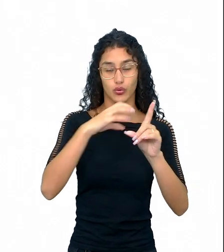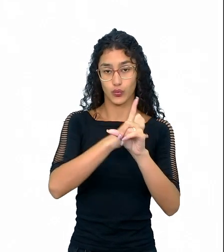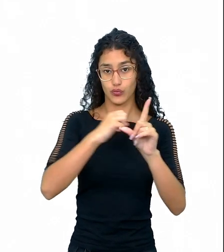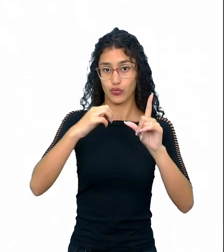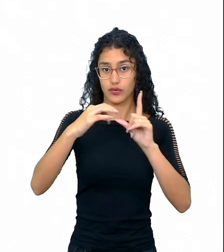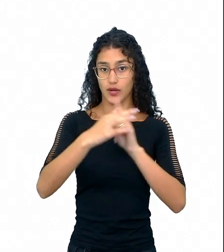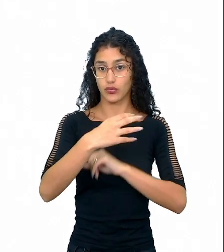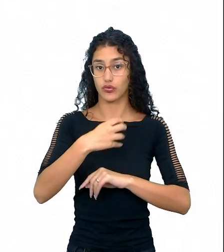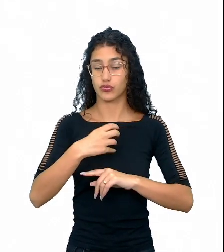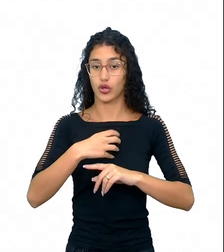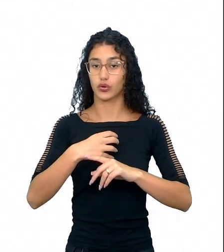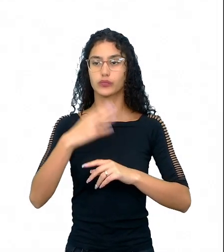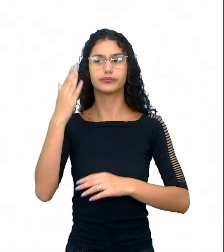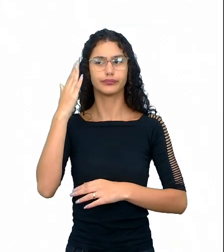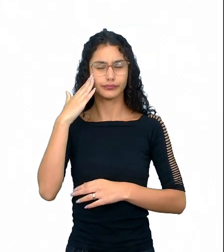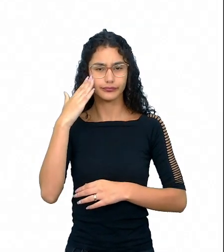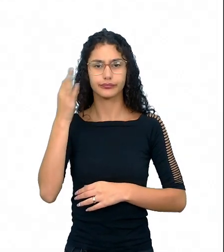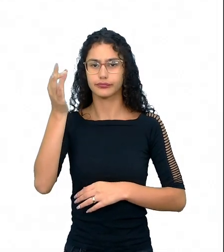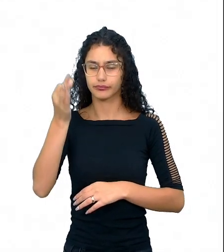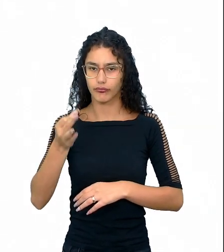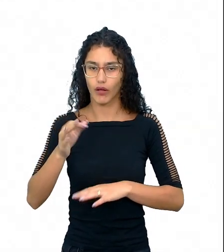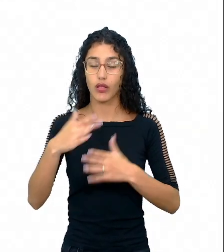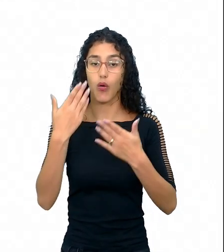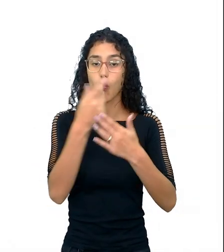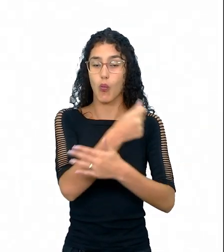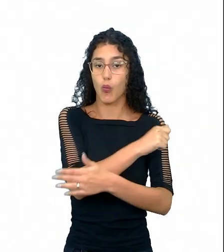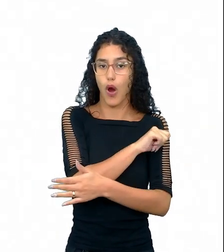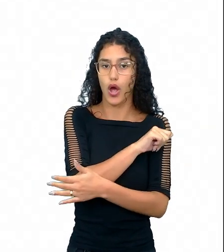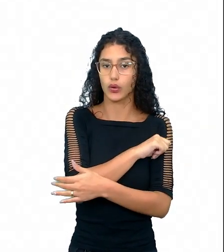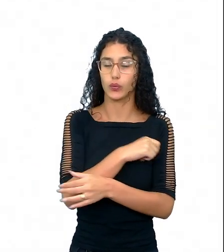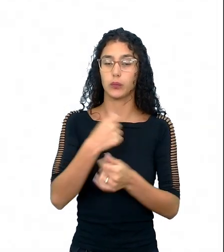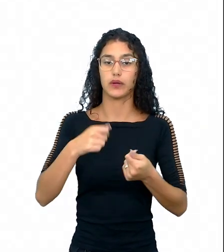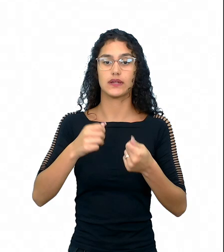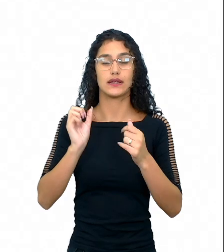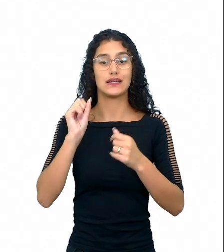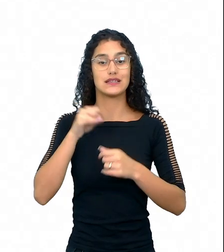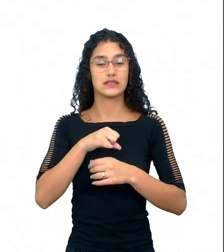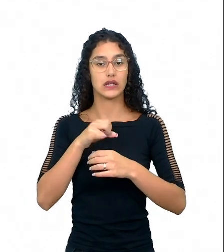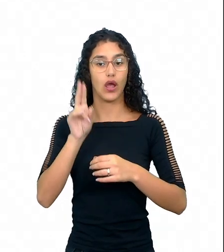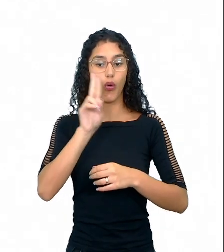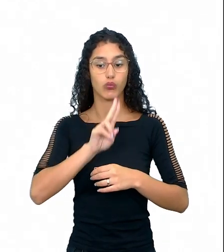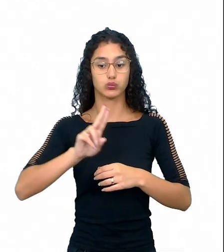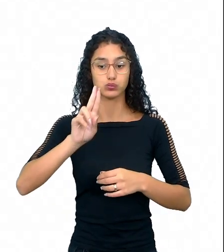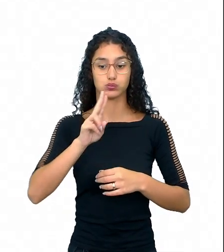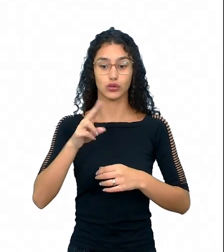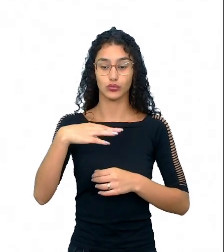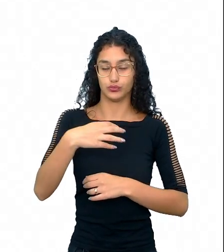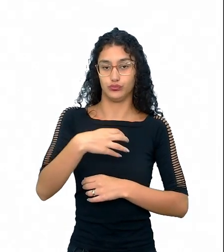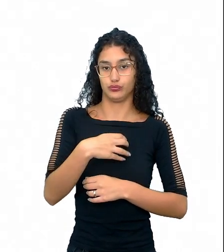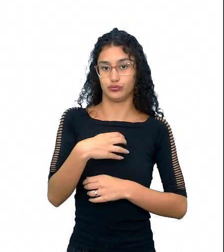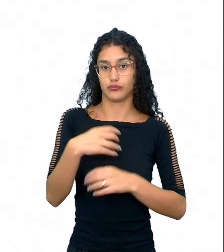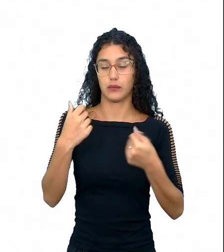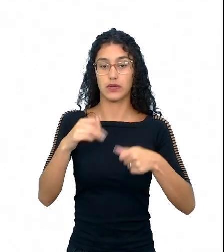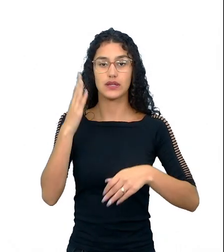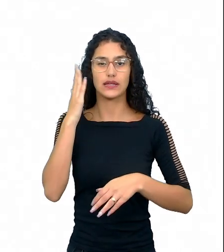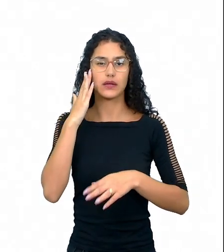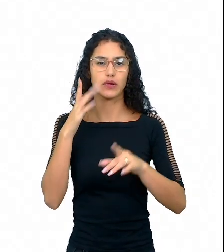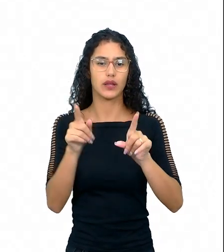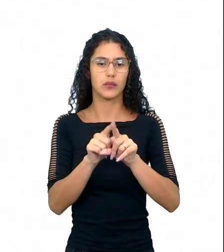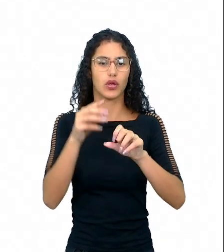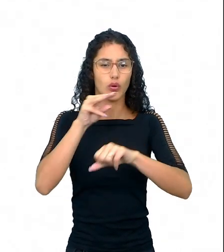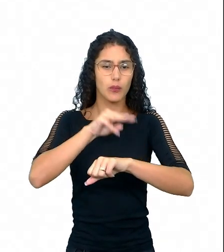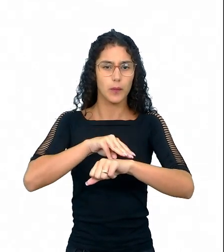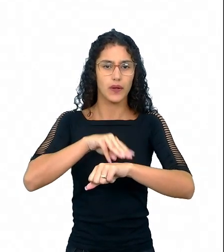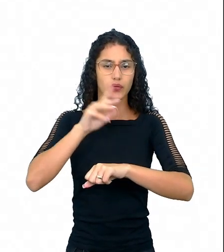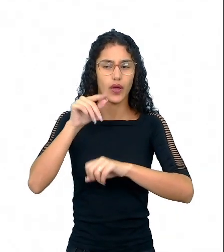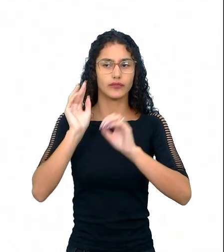sociais e de forma consciente. Então, o estudante, se ele estiver usando uma gíria, ele tem que saber que aquele